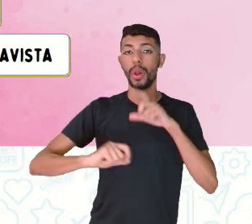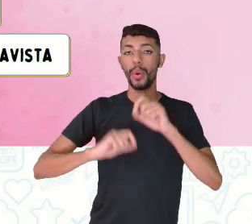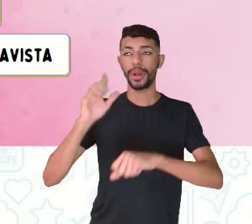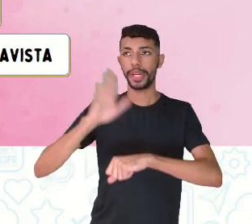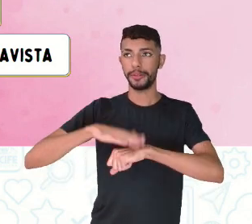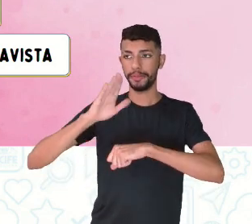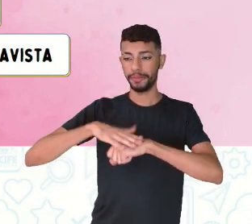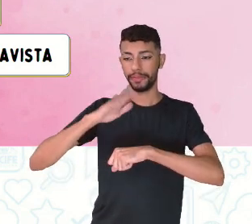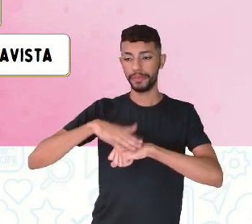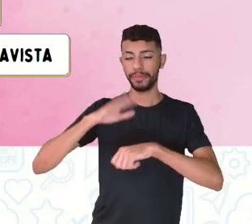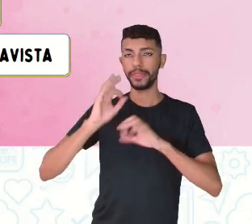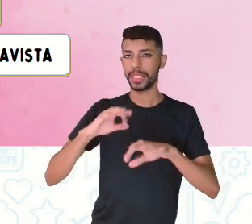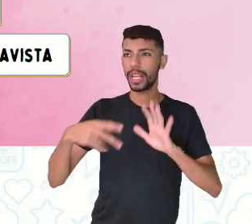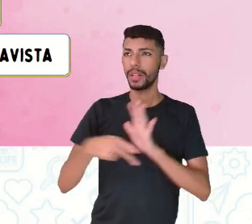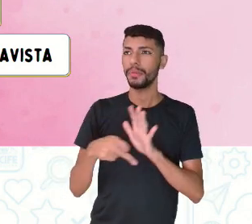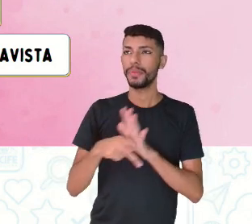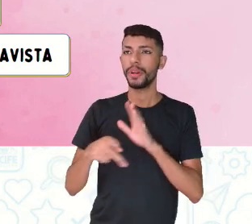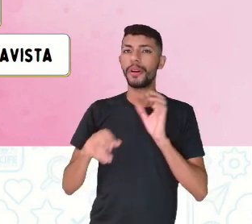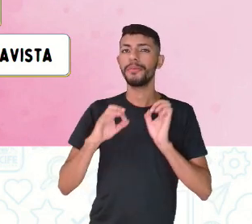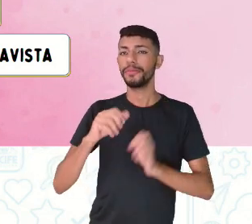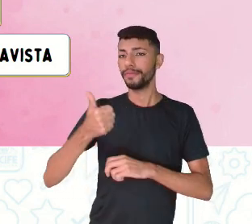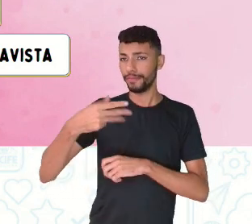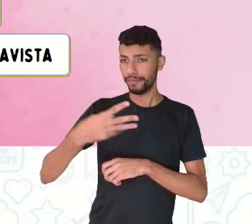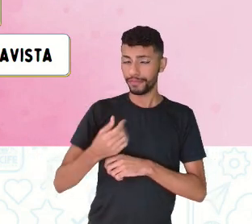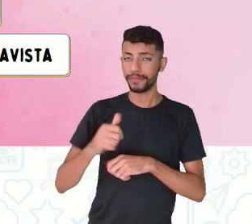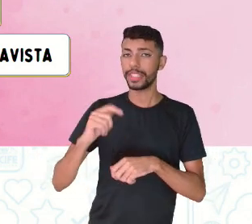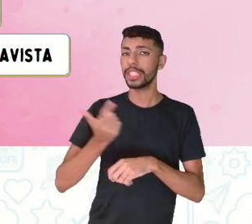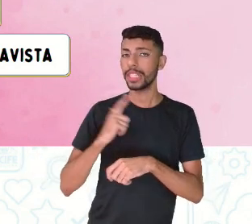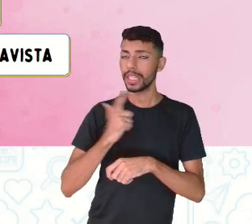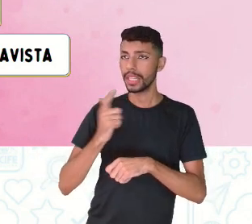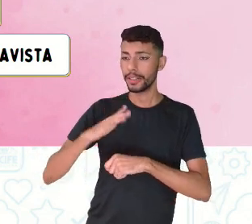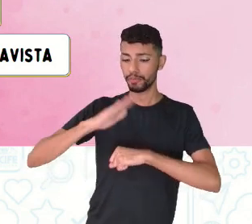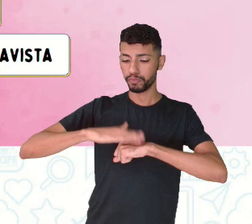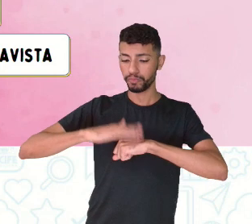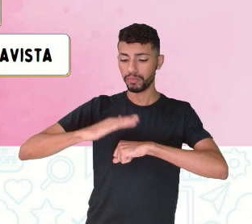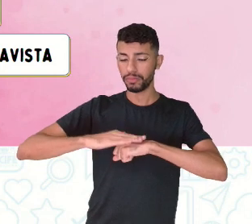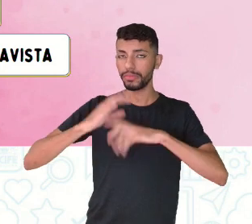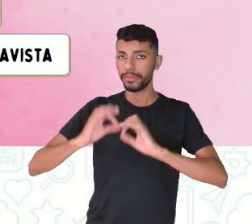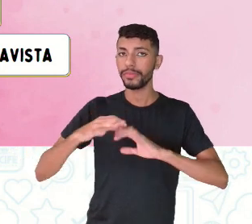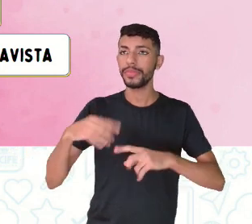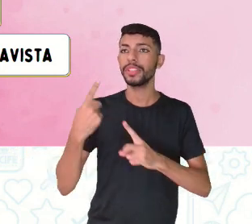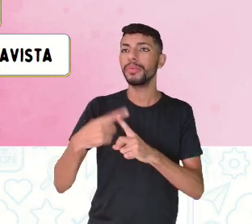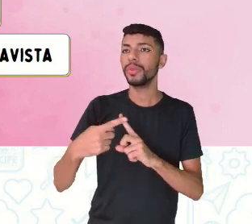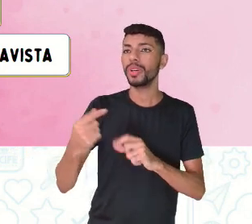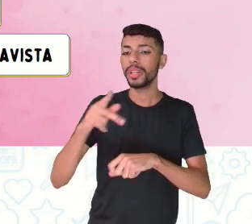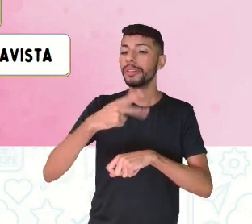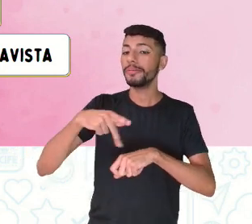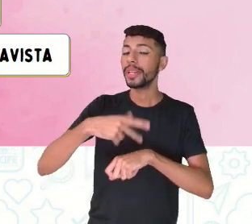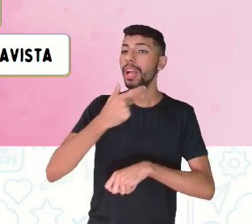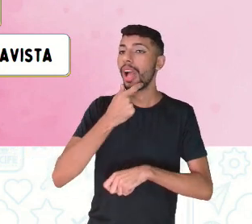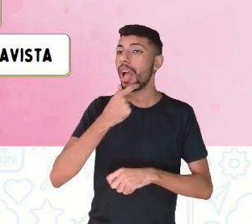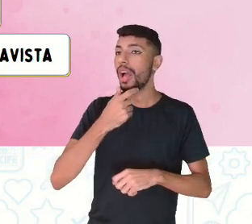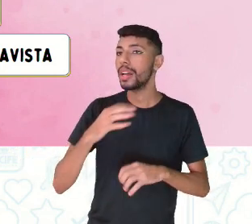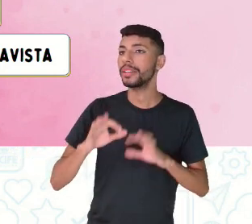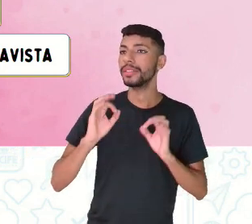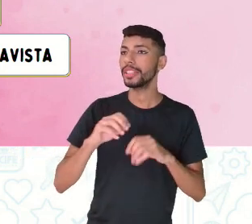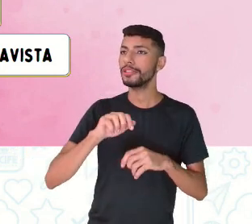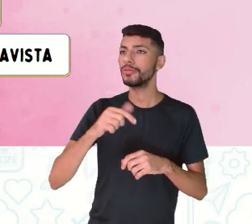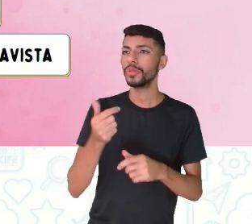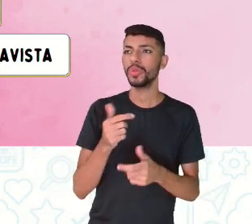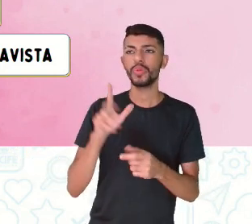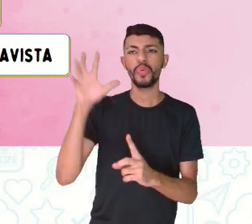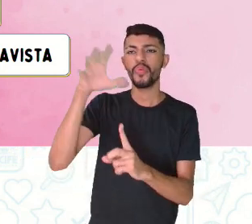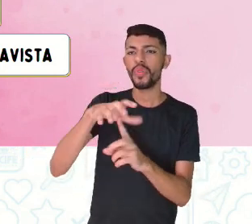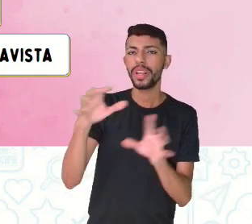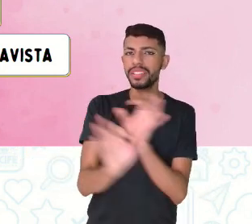né? Essas 13 colônias, elas tinham uma certa autonomia, porque a Inglaterra, a coroa inglesa, não intervia